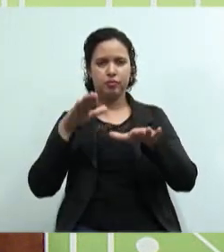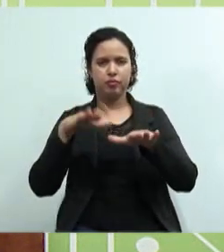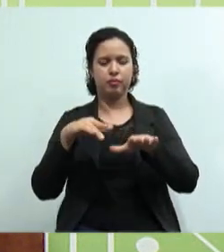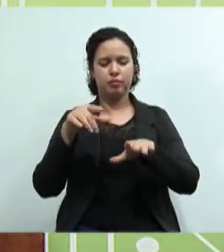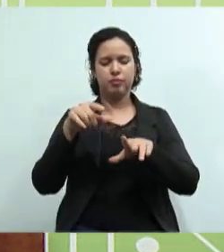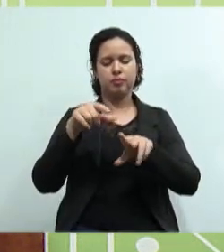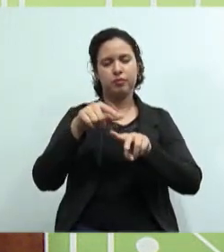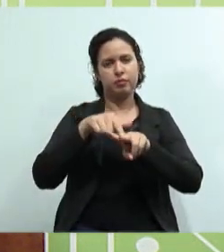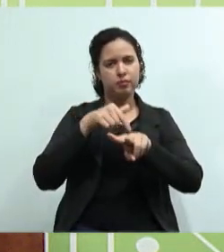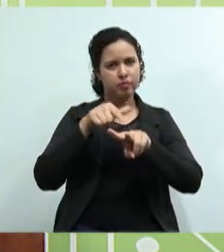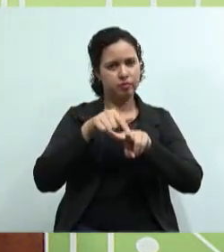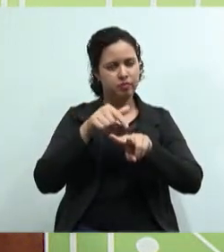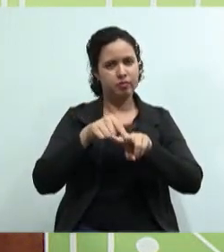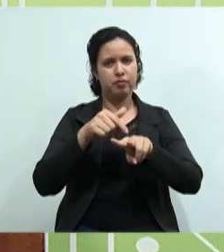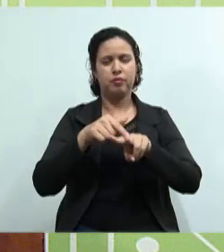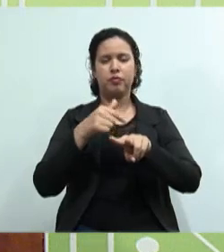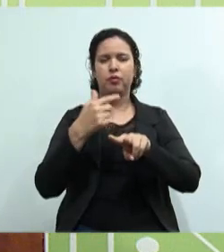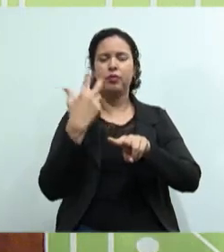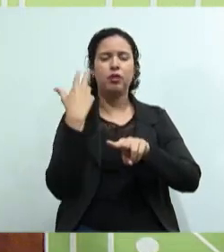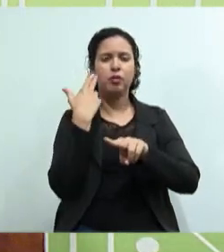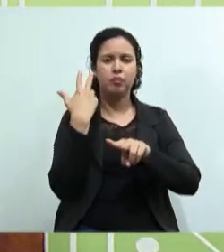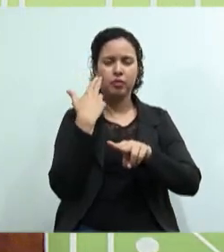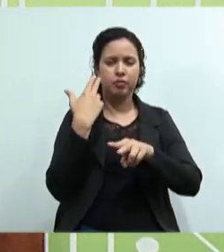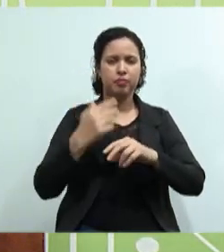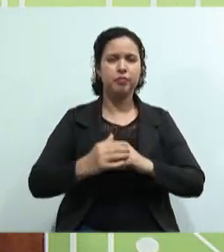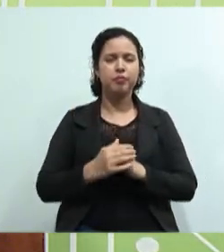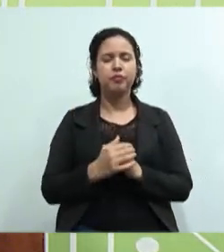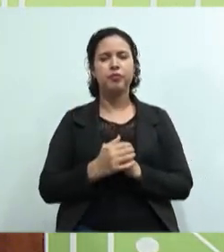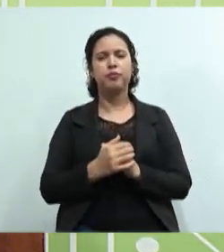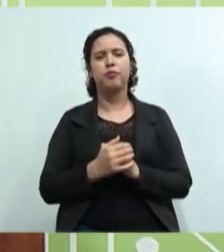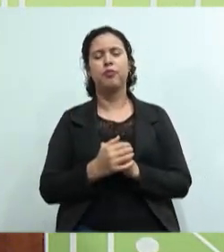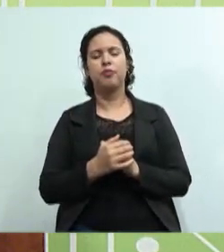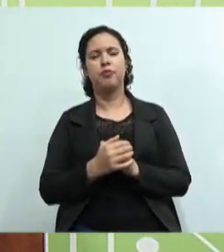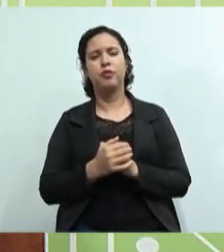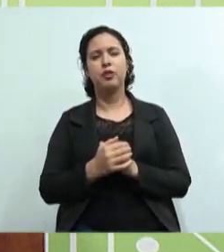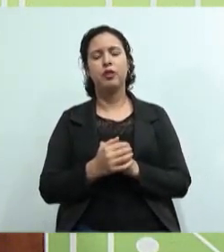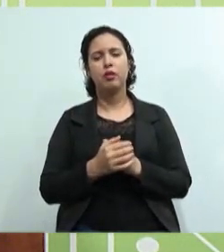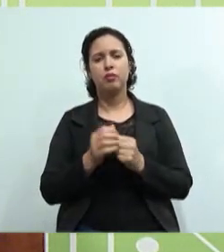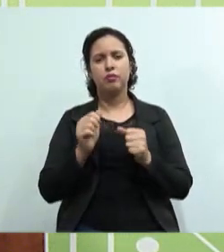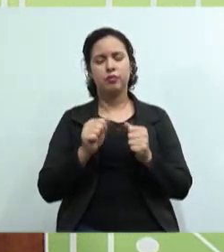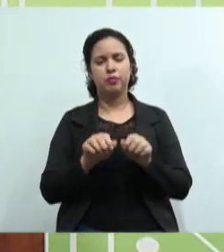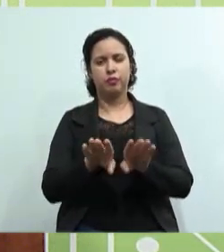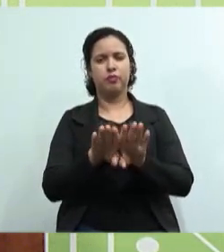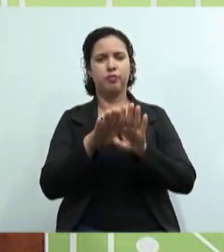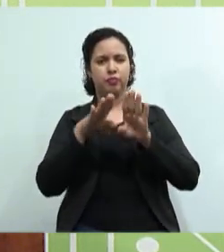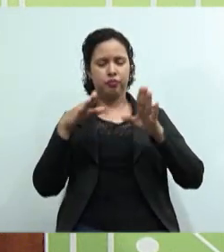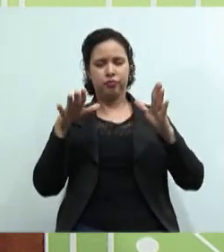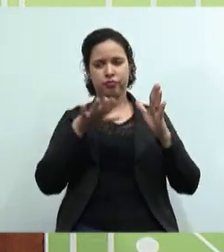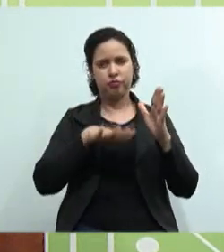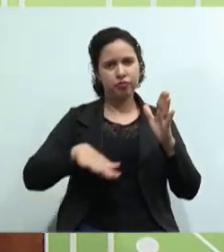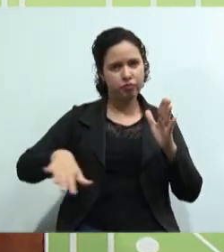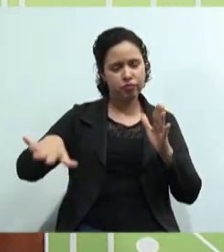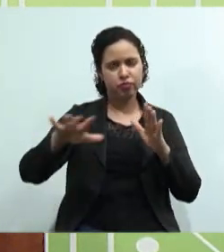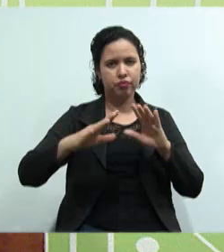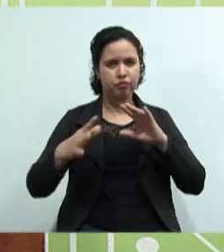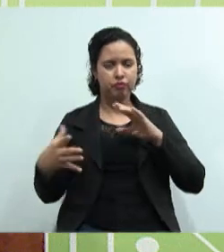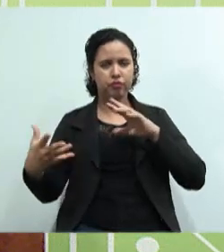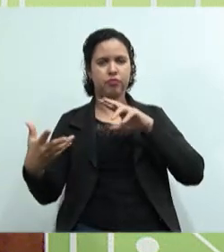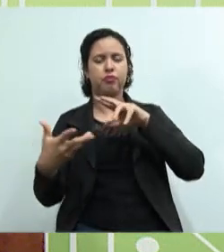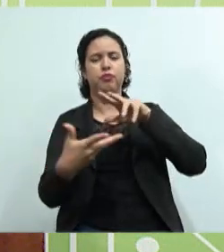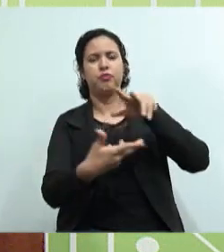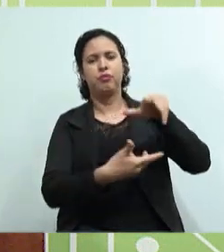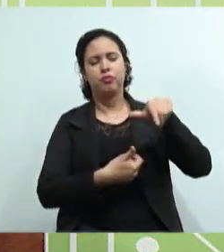havaiana, aquele modelo padrão. Então, com a abertura do mercado, né, a globalização mundial, o que aconteceu com